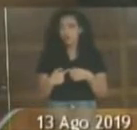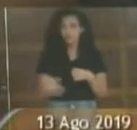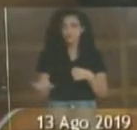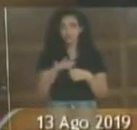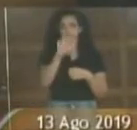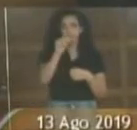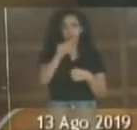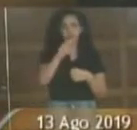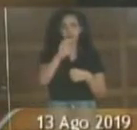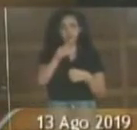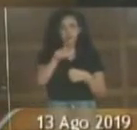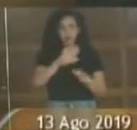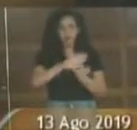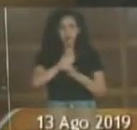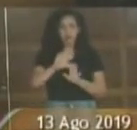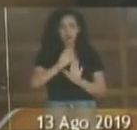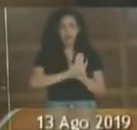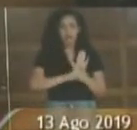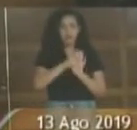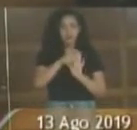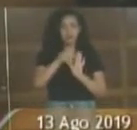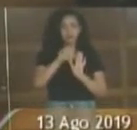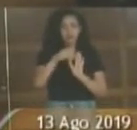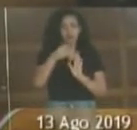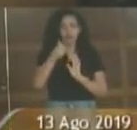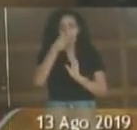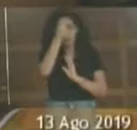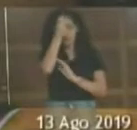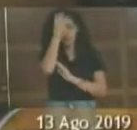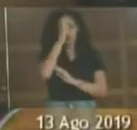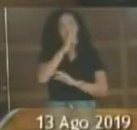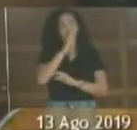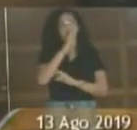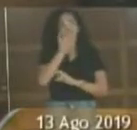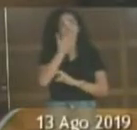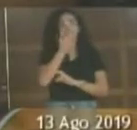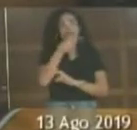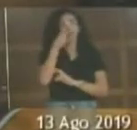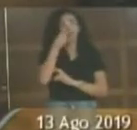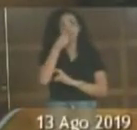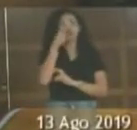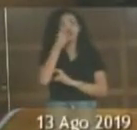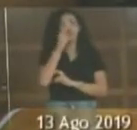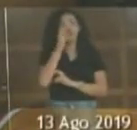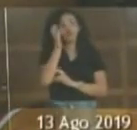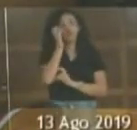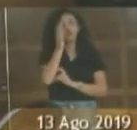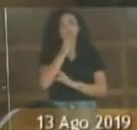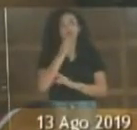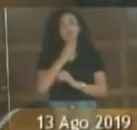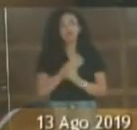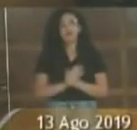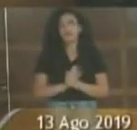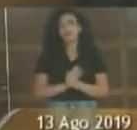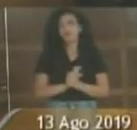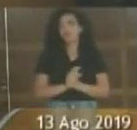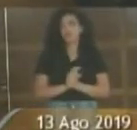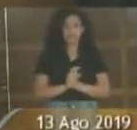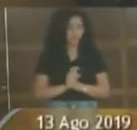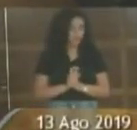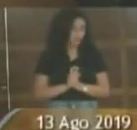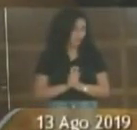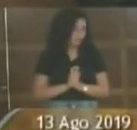Abel. E ofício 506, Prefeitura Municipal, em resposta às indicações da vereadora Tite Brasil.